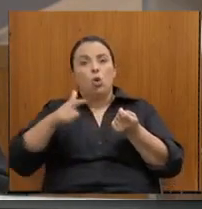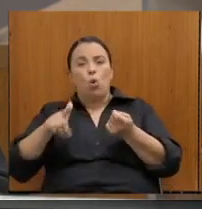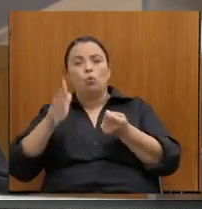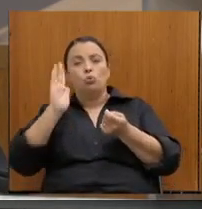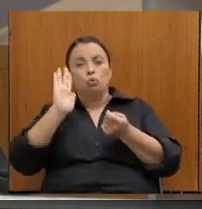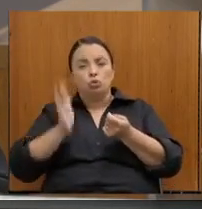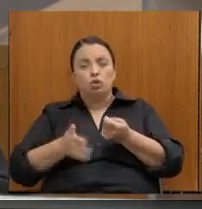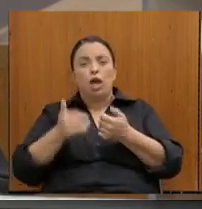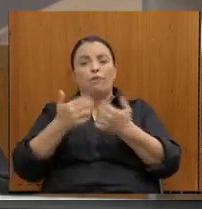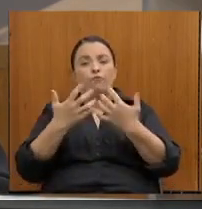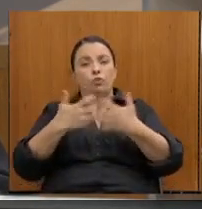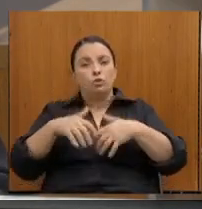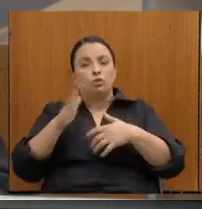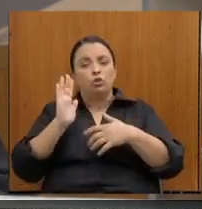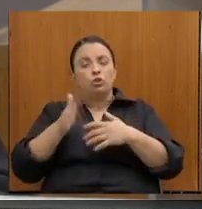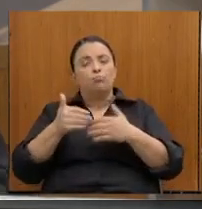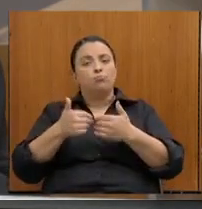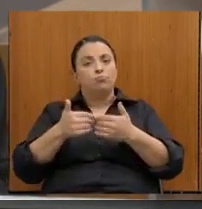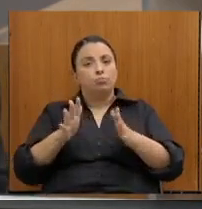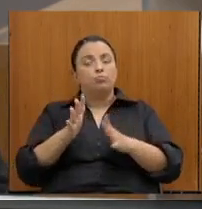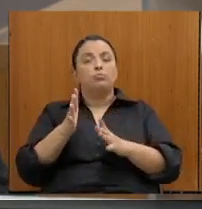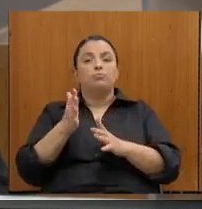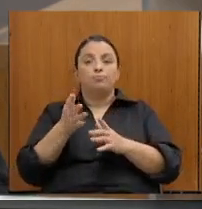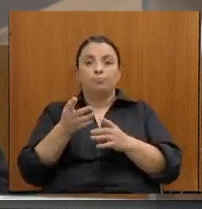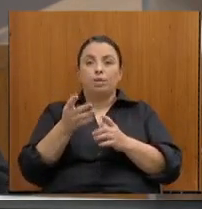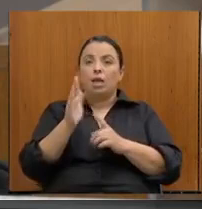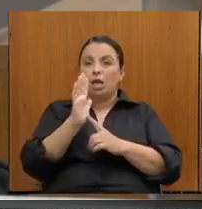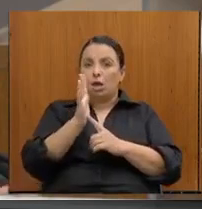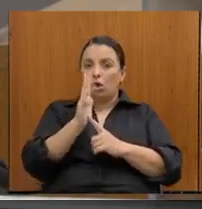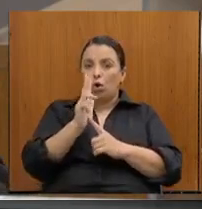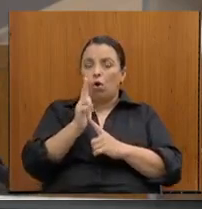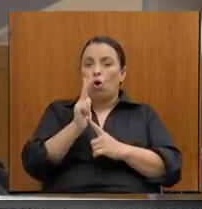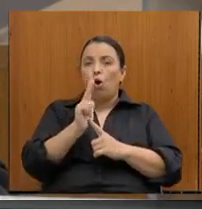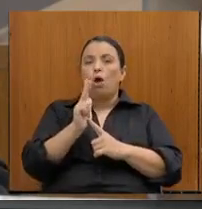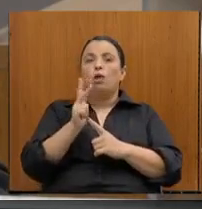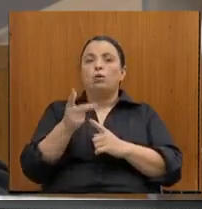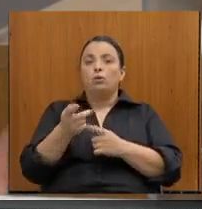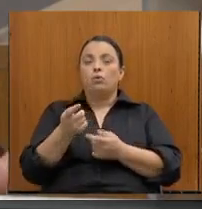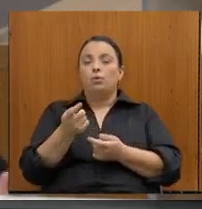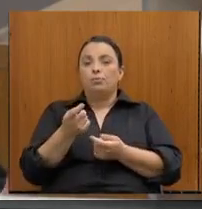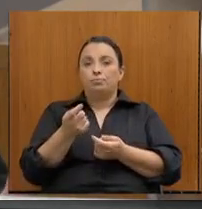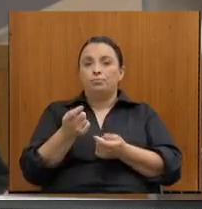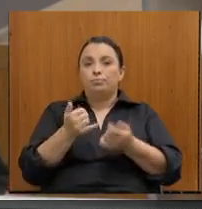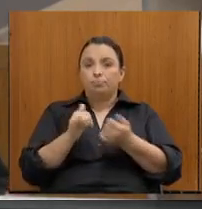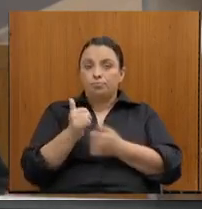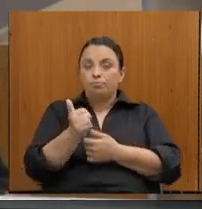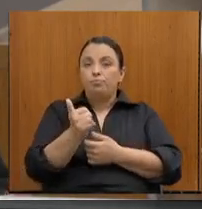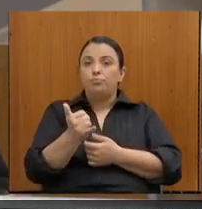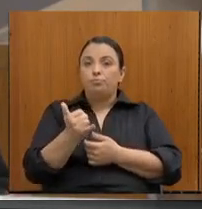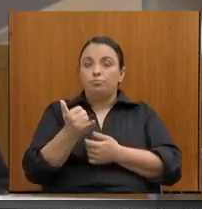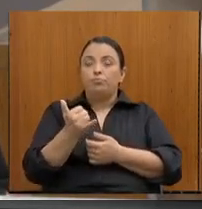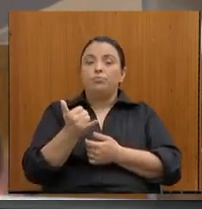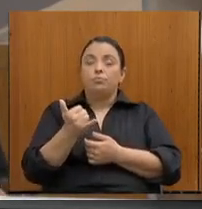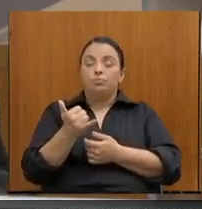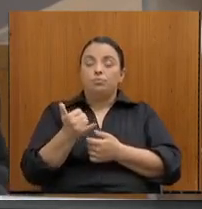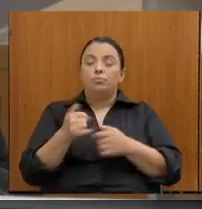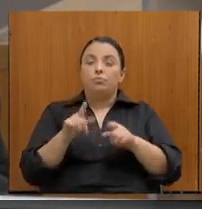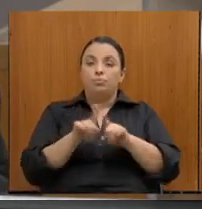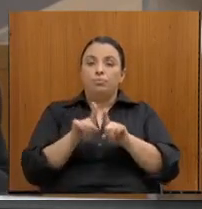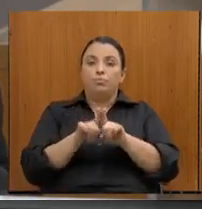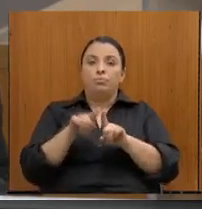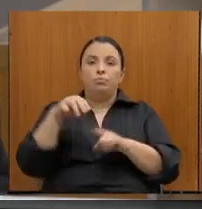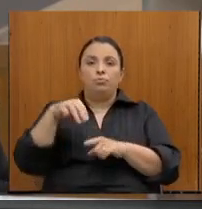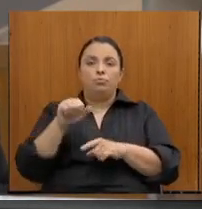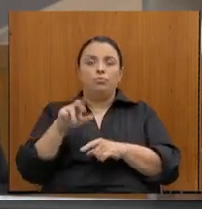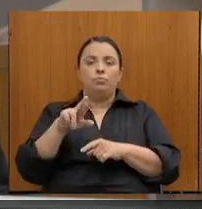anunciados pelo governo do estado é isso traz para nós dentro do etanol como foi falado pelo marido também